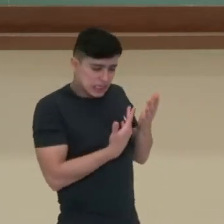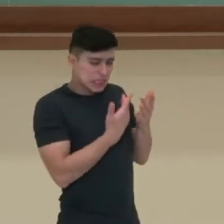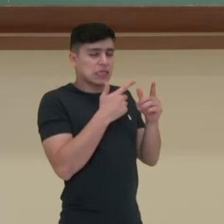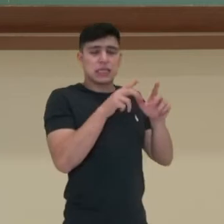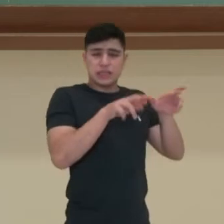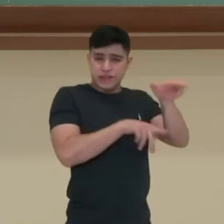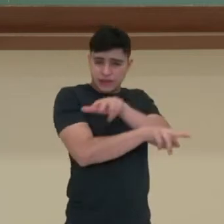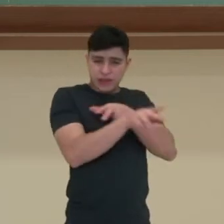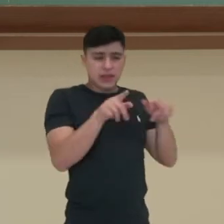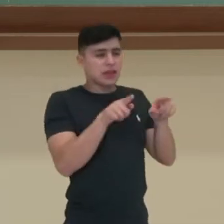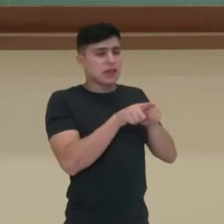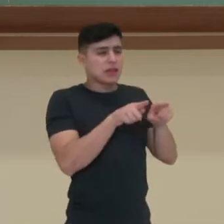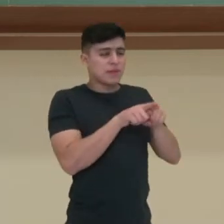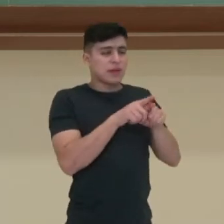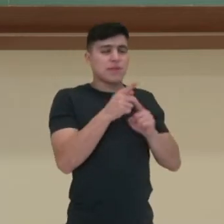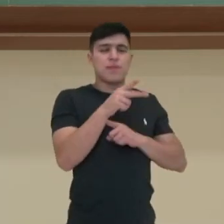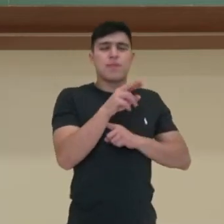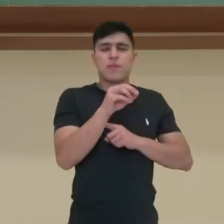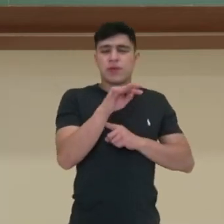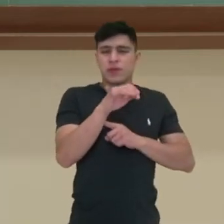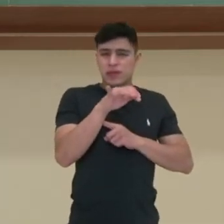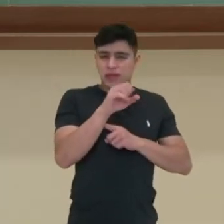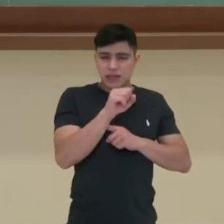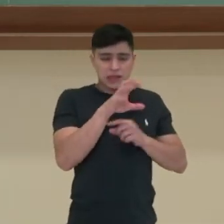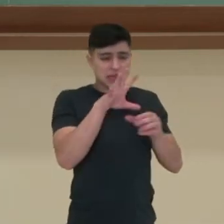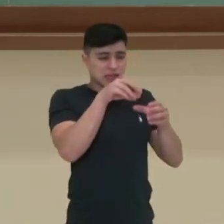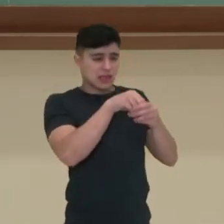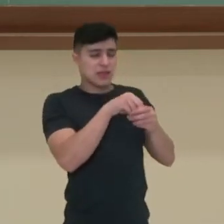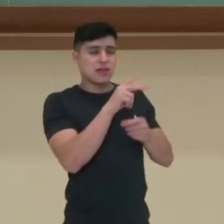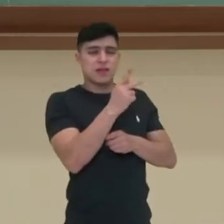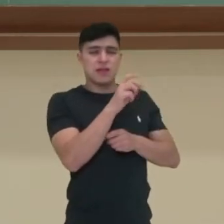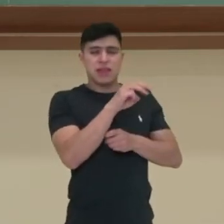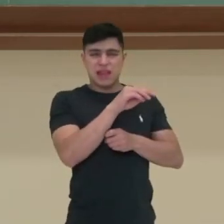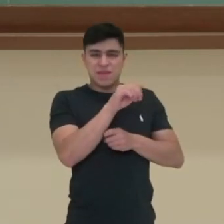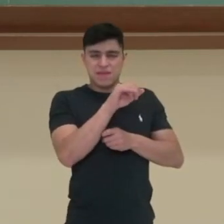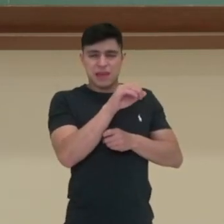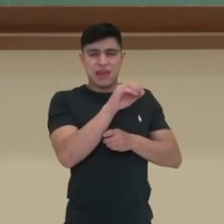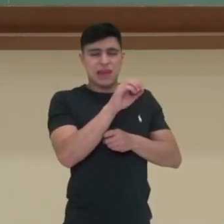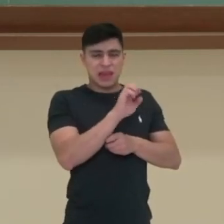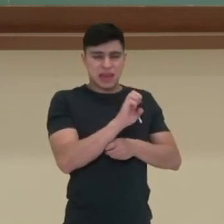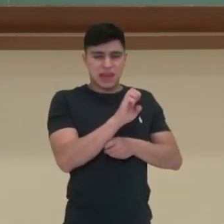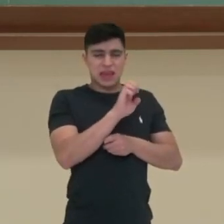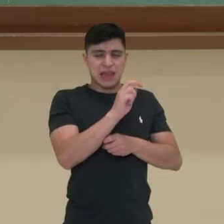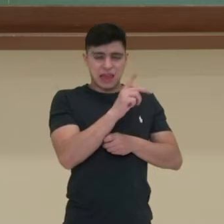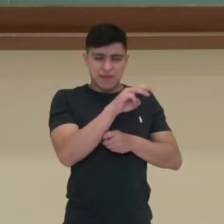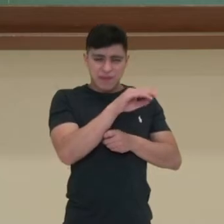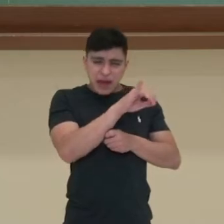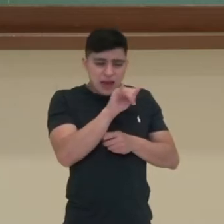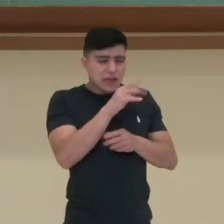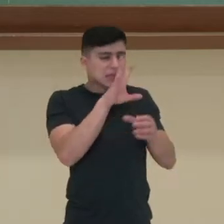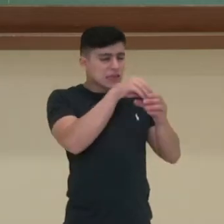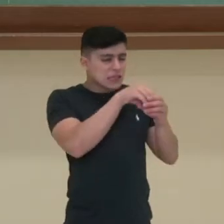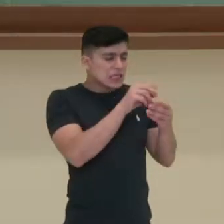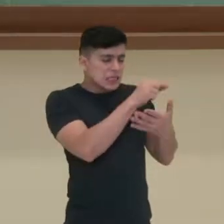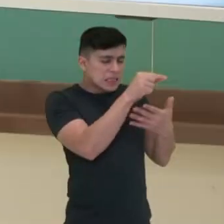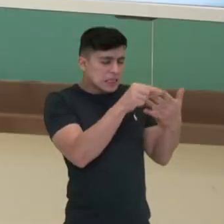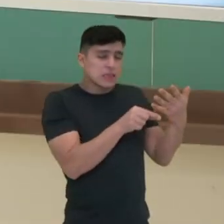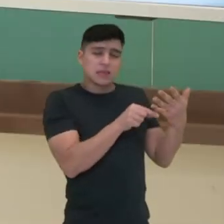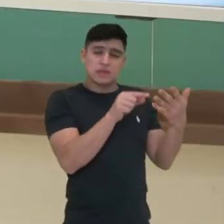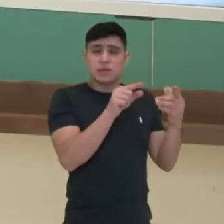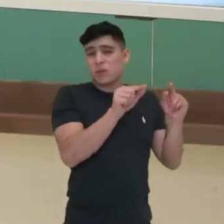proteínas presentes nas hemácias que diferenciam os tipos sanguíneos, tá? Então, vamos lá, gente, vendo